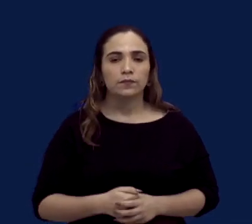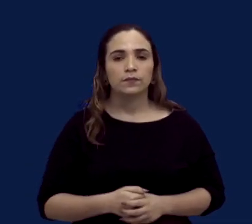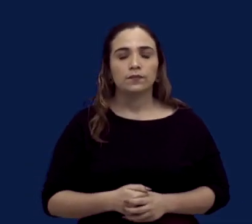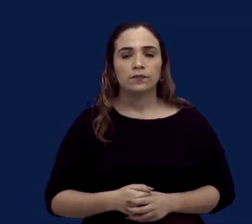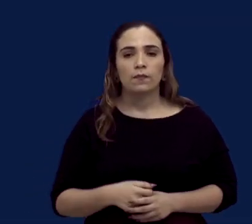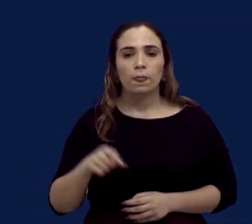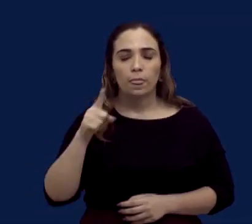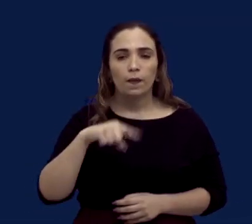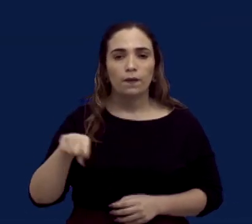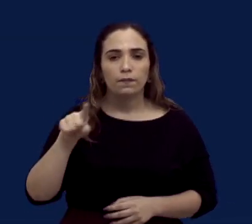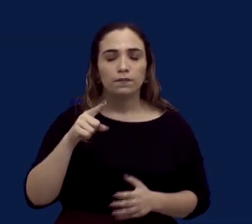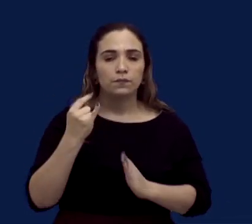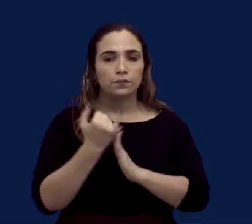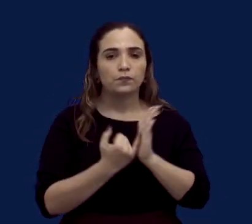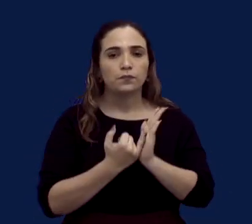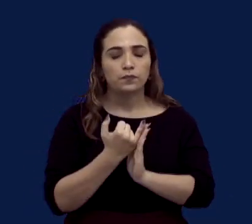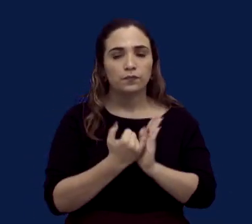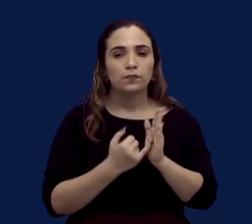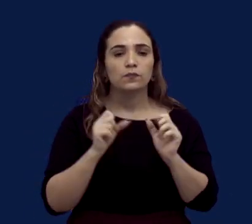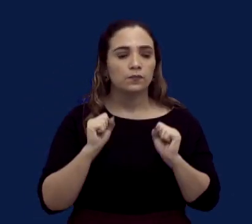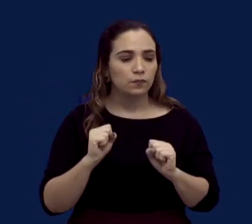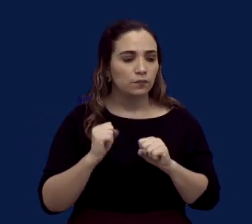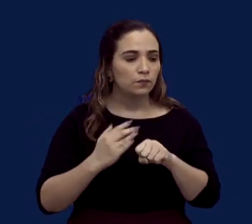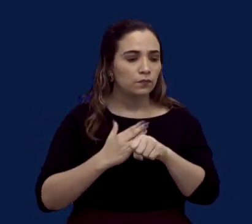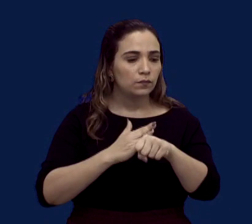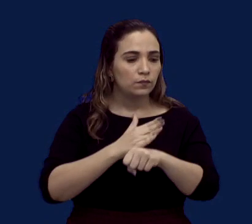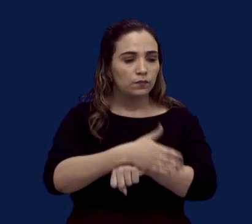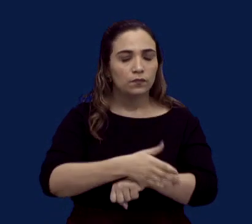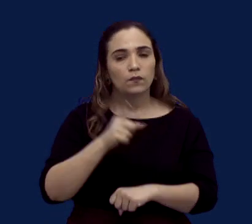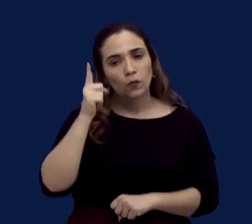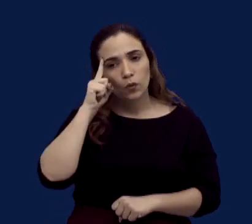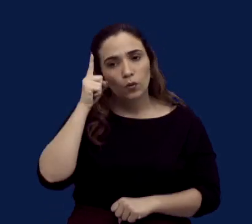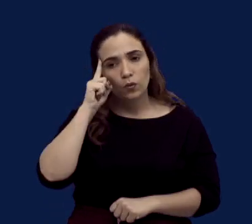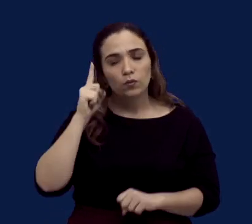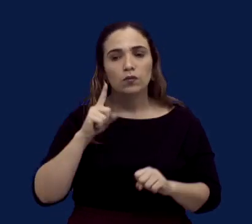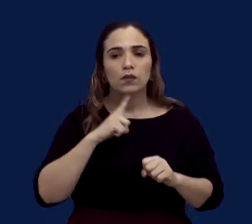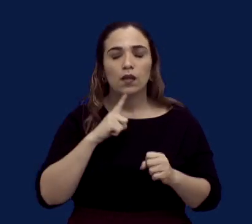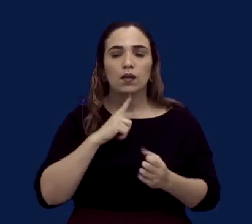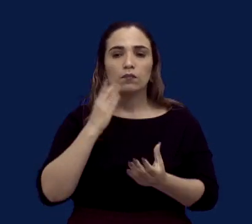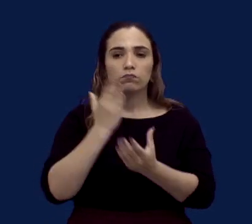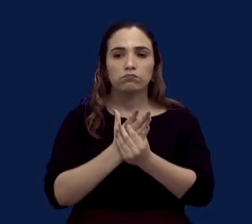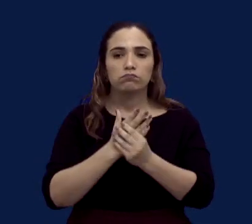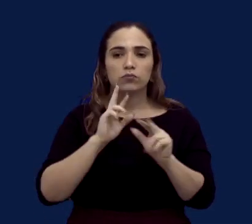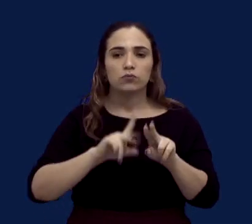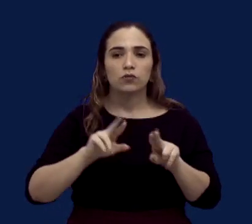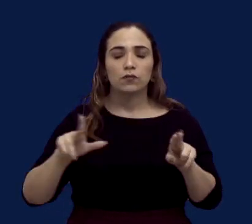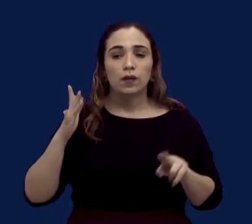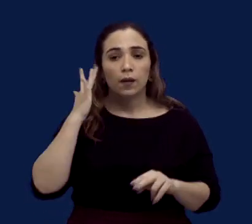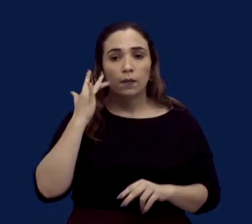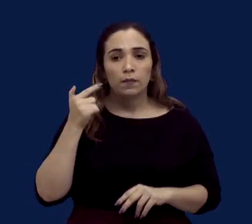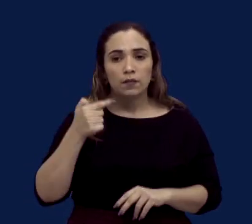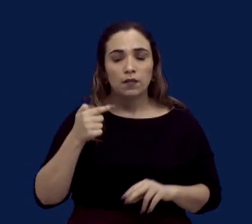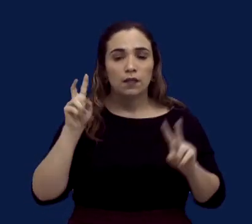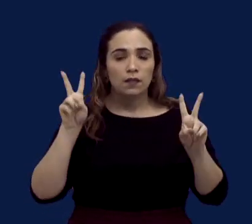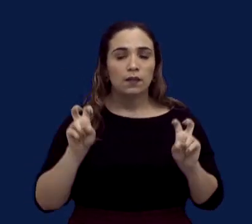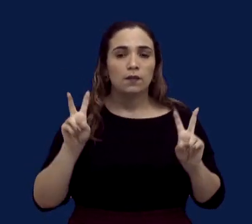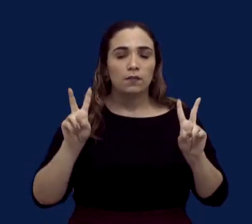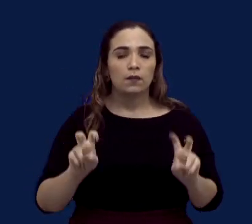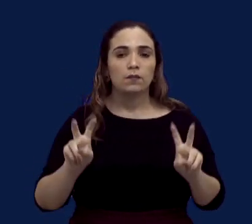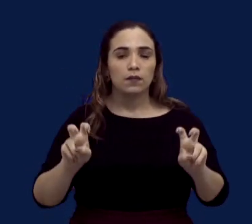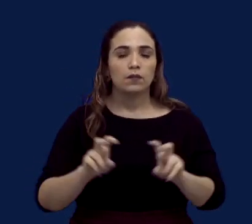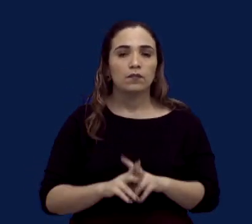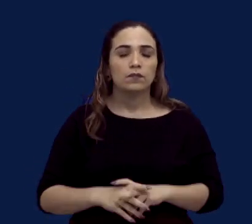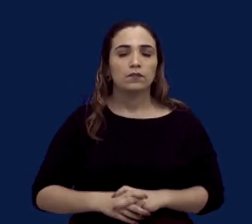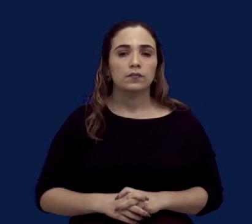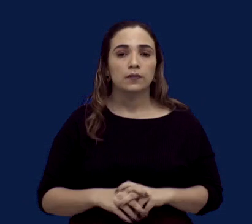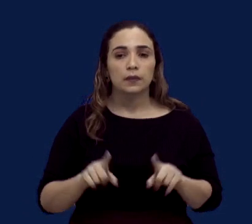eventualmente ainda não se inscreveu tudo, pode ir todos os dias, é um módulo diferente, amanhã é o módulo 7, né? Mas,